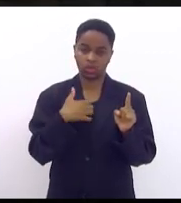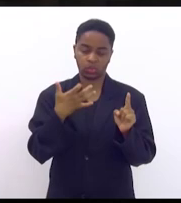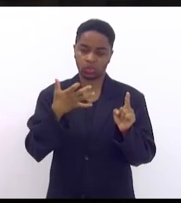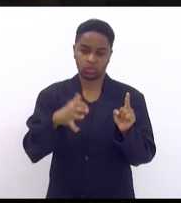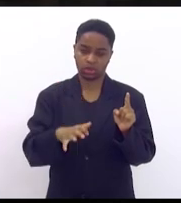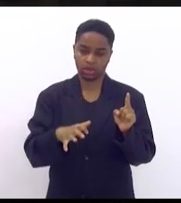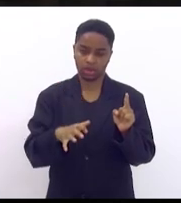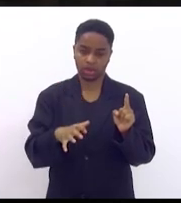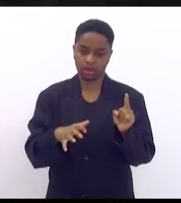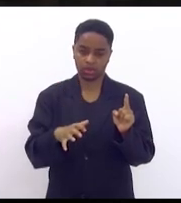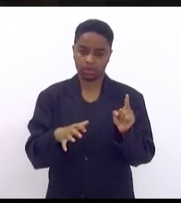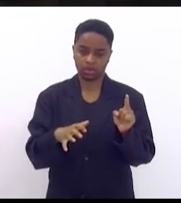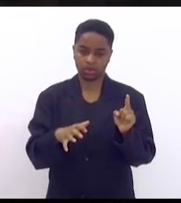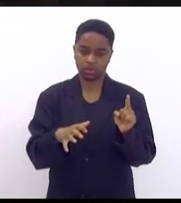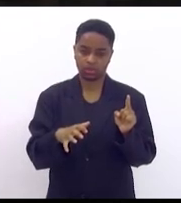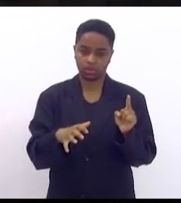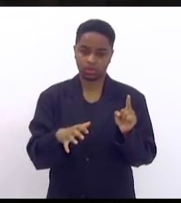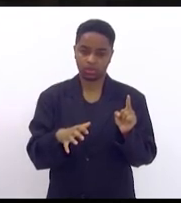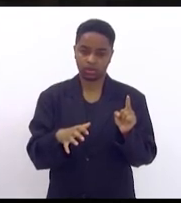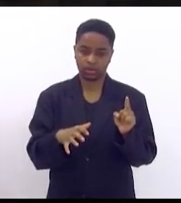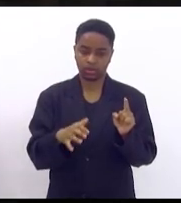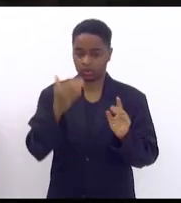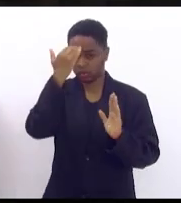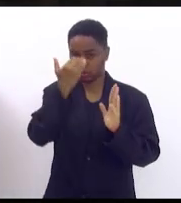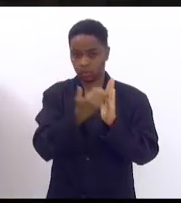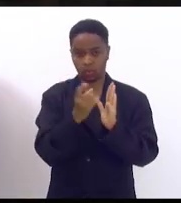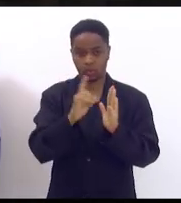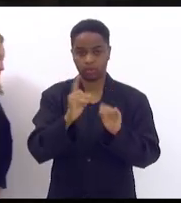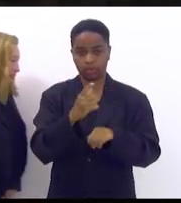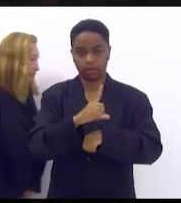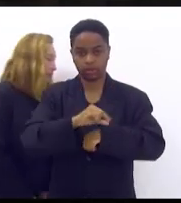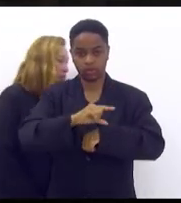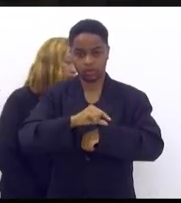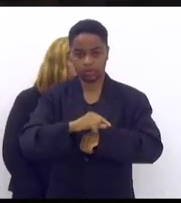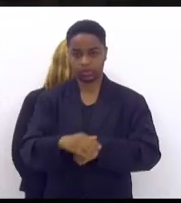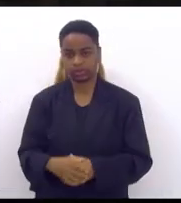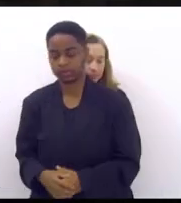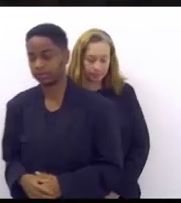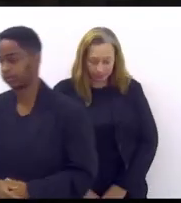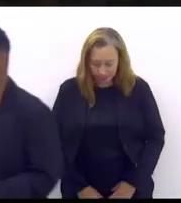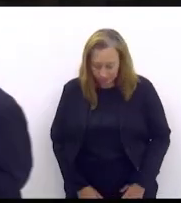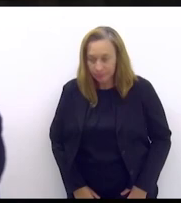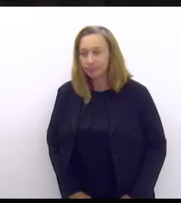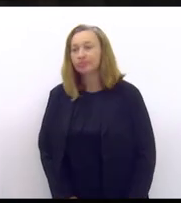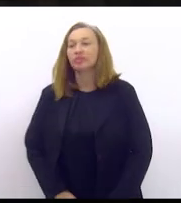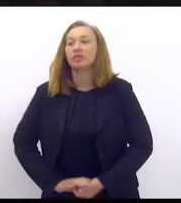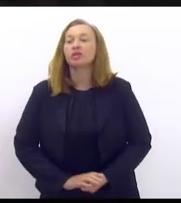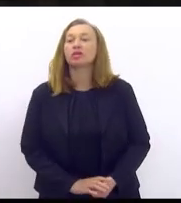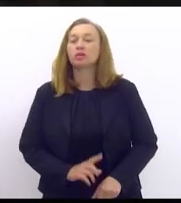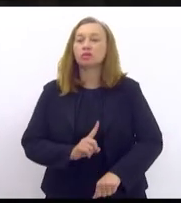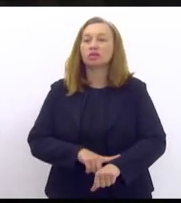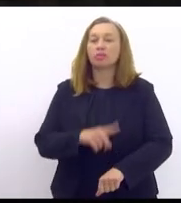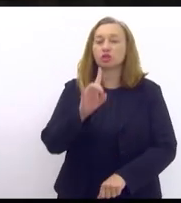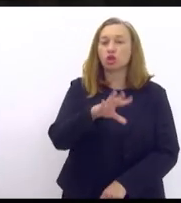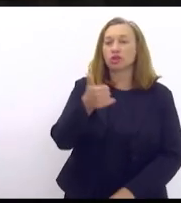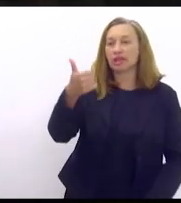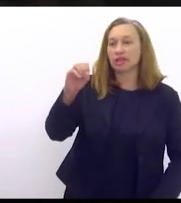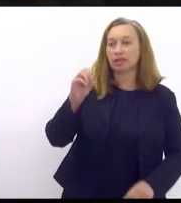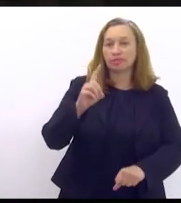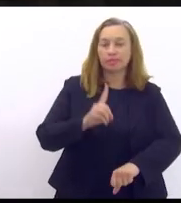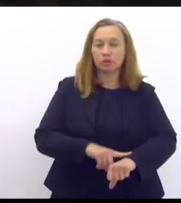também deixar de cumprir meu tempo, que é somente de 10 minutos,